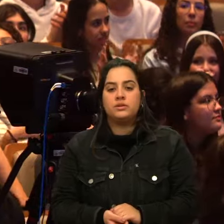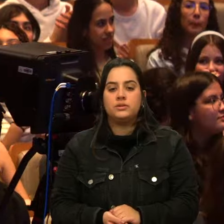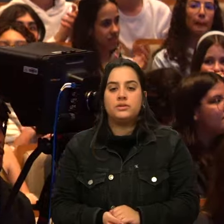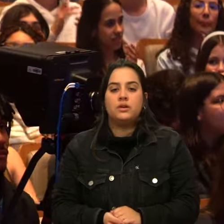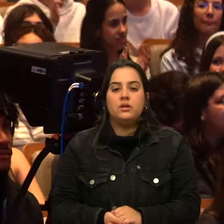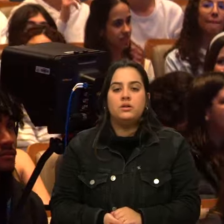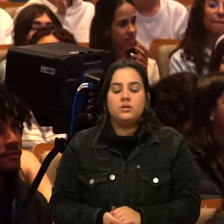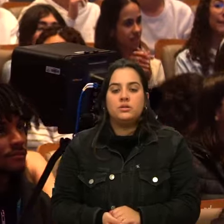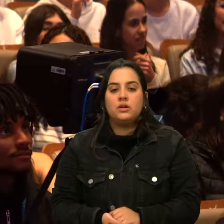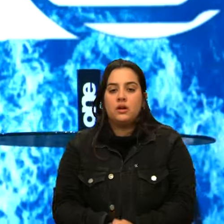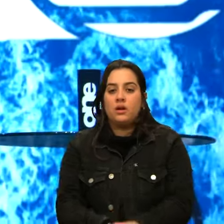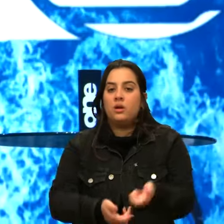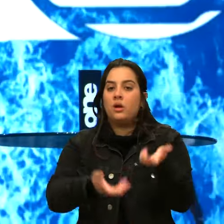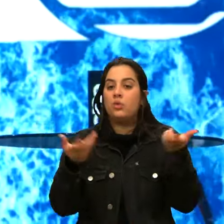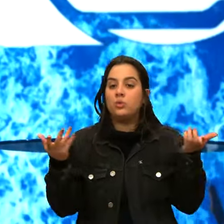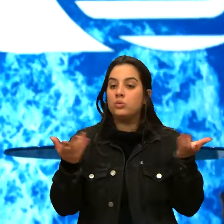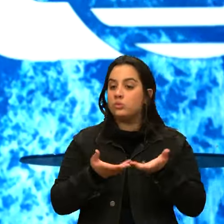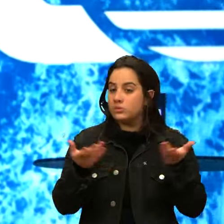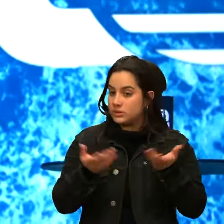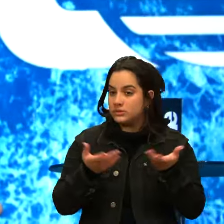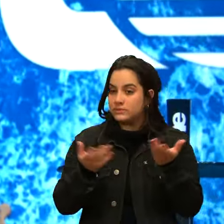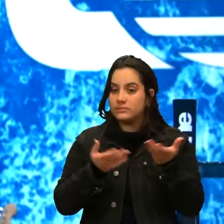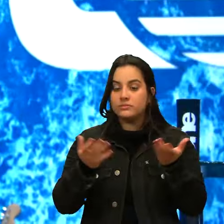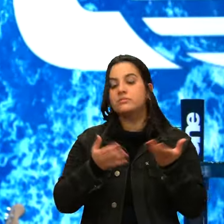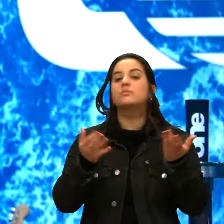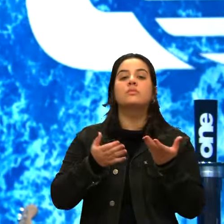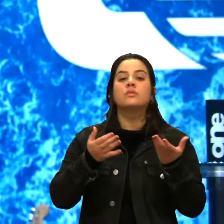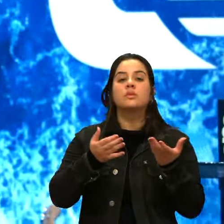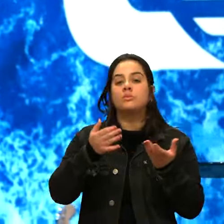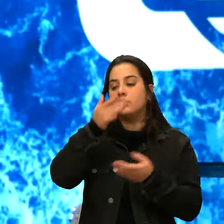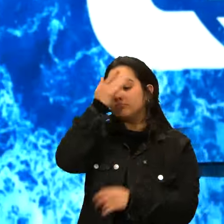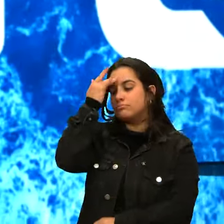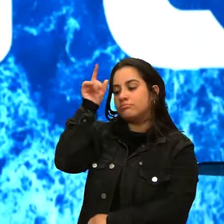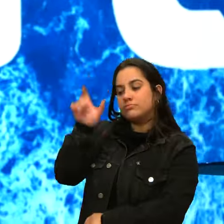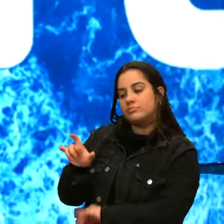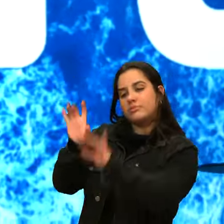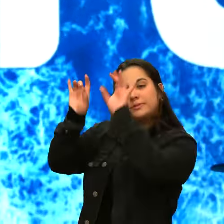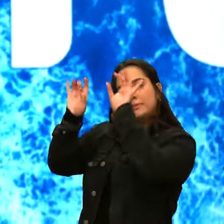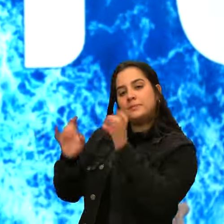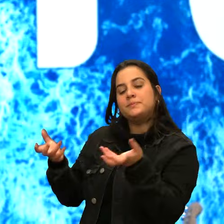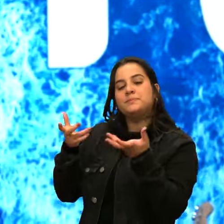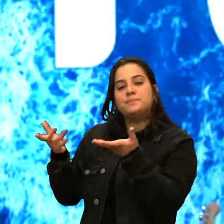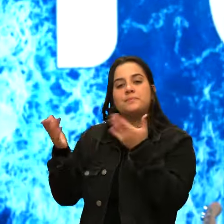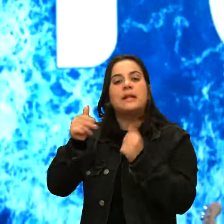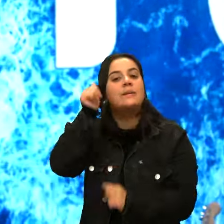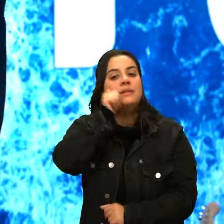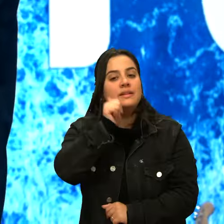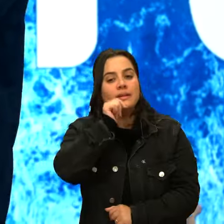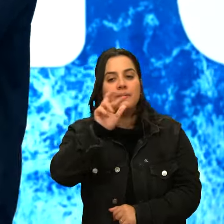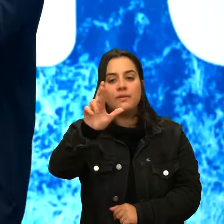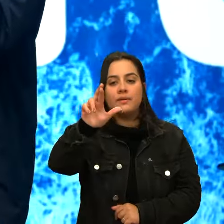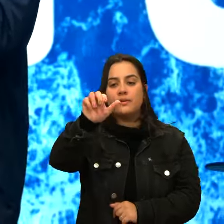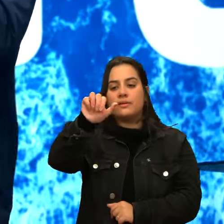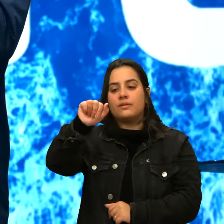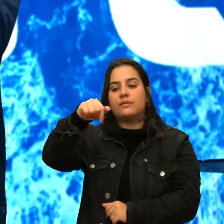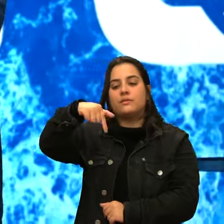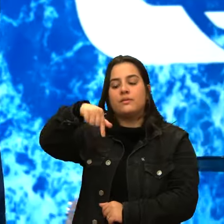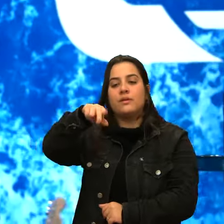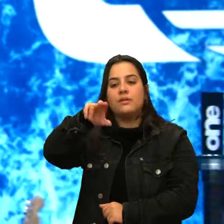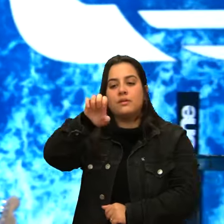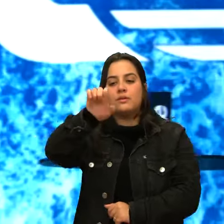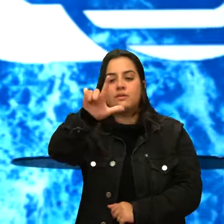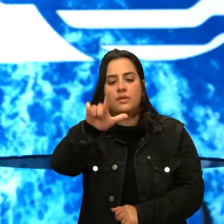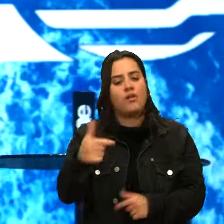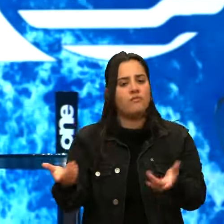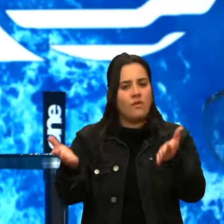Hoje, uma pessoa muito especial vai pregar aqui. Eu quero chamar a Raquel. Vem cá, Raquel. Aê, faz